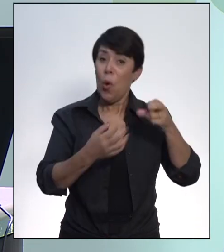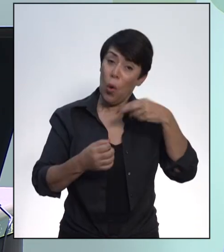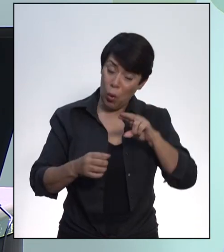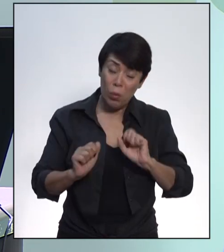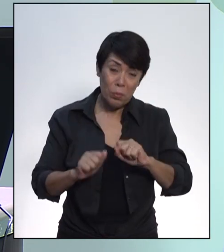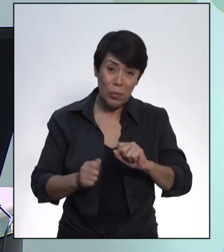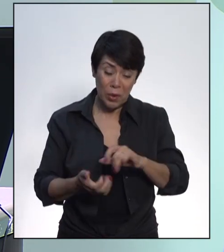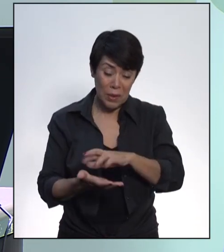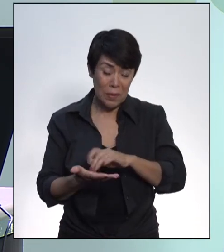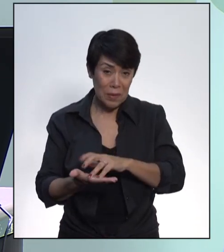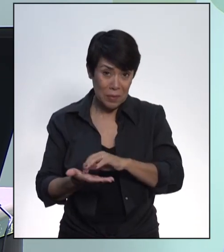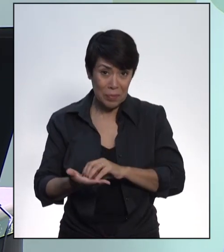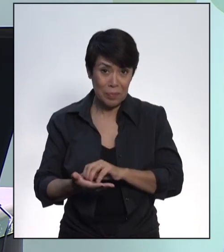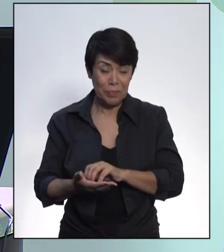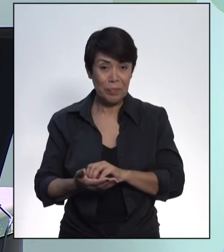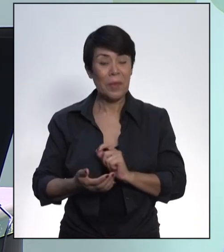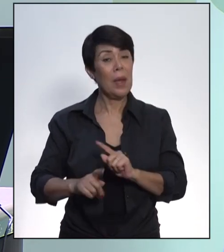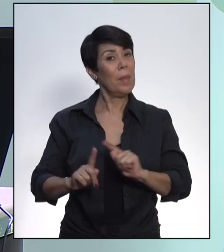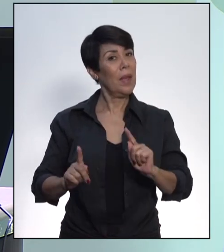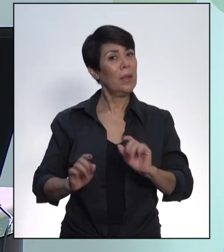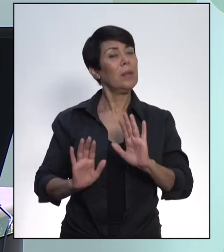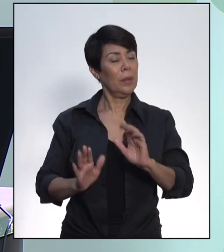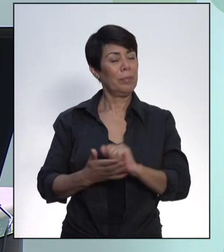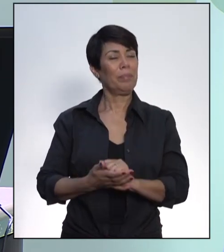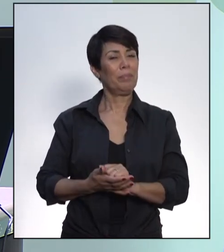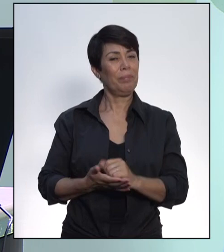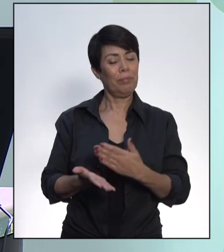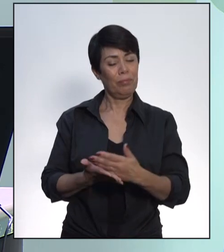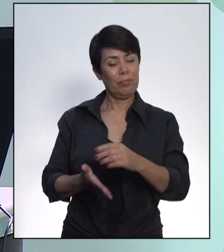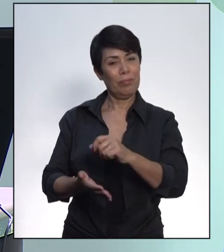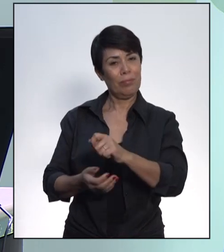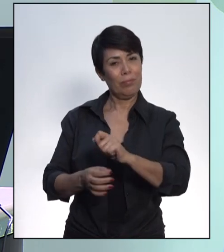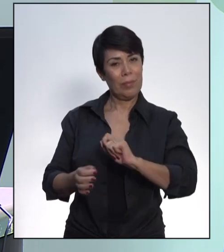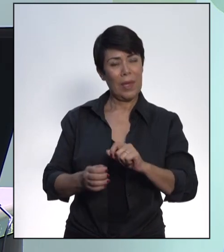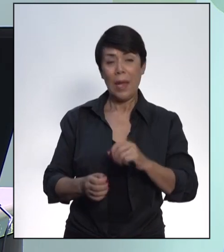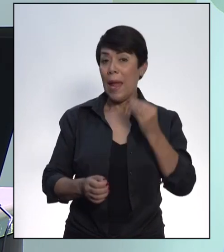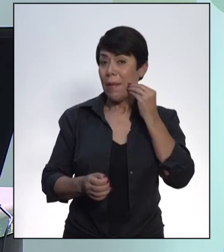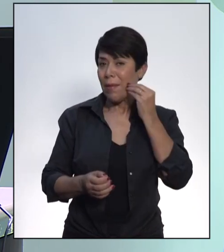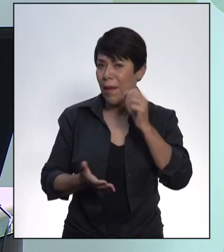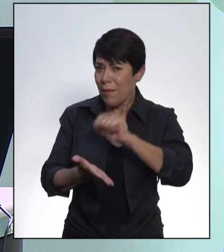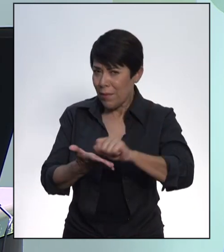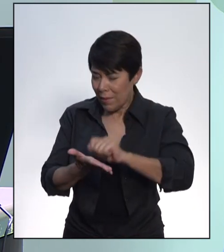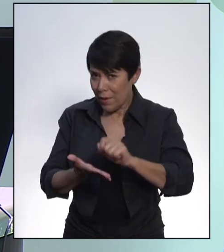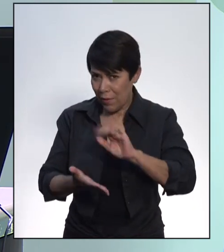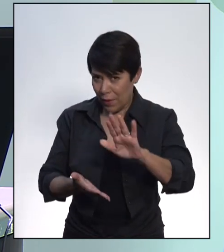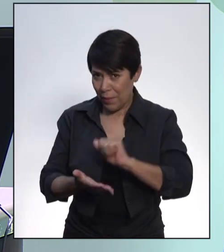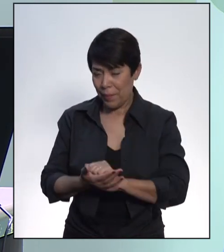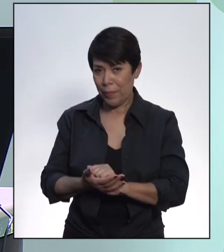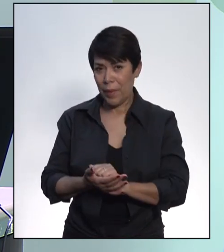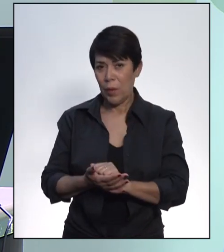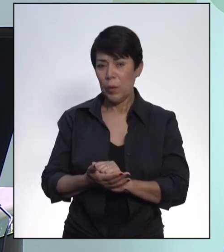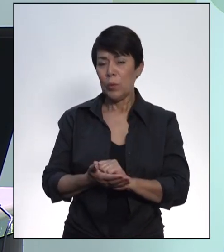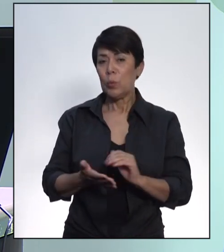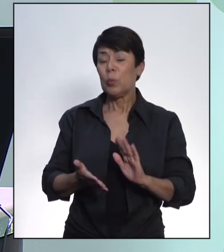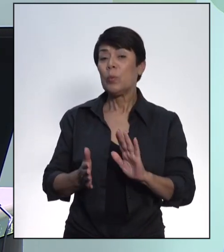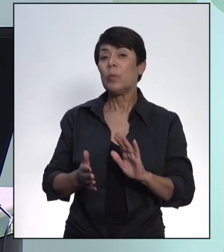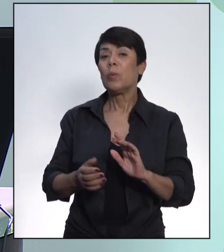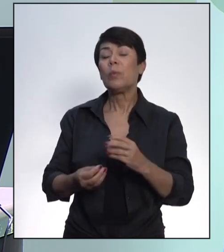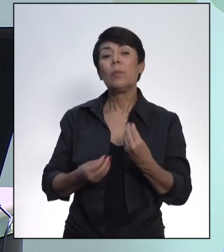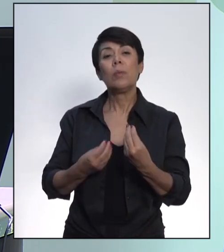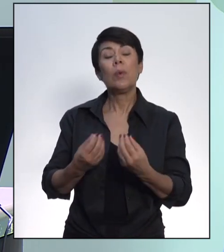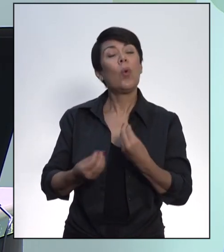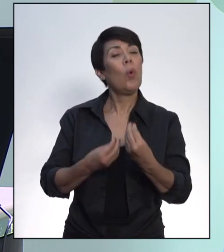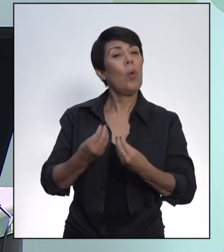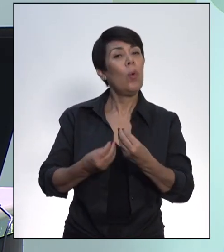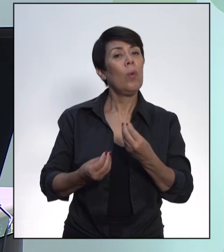né? Mas nós vamos traçar um script. Tenta escrever no caderno de vocês um script de mais ou menos